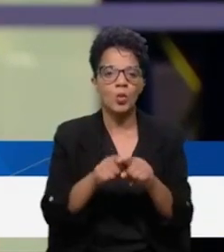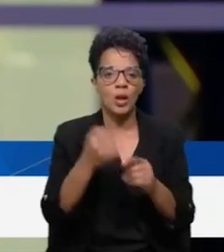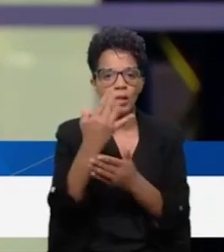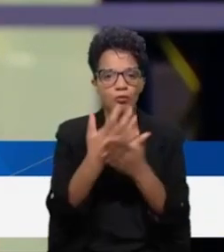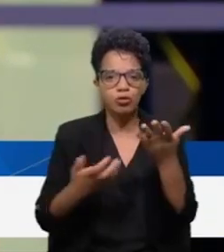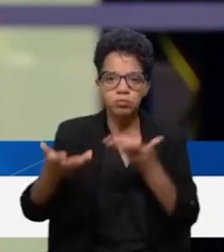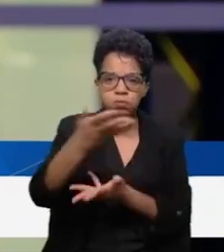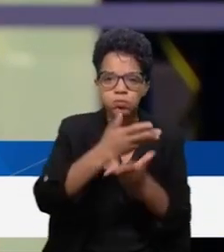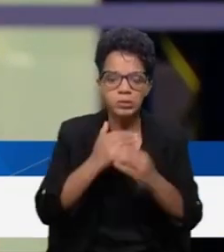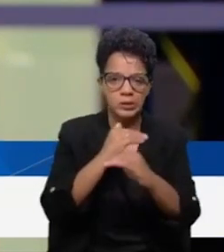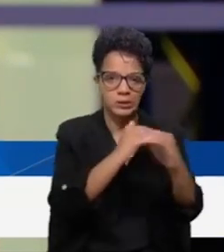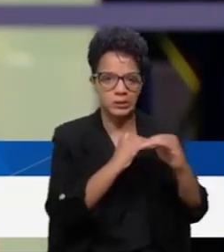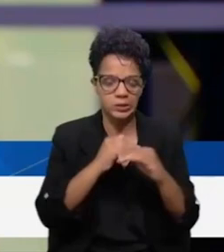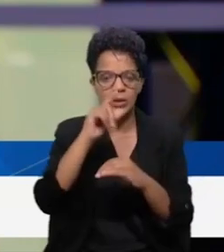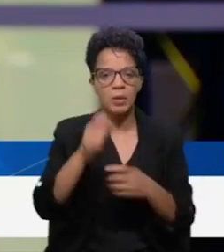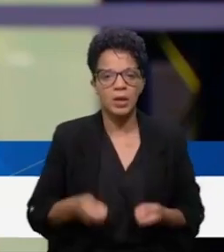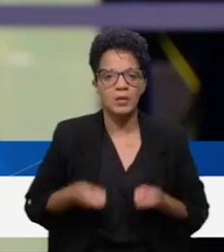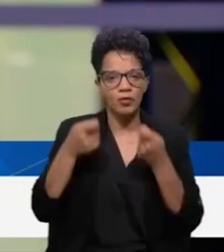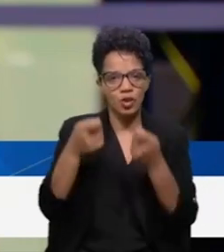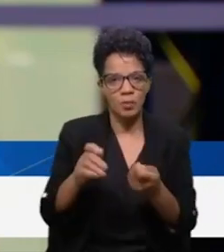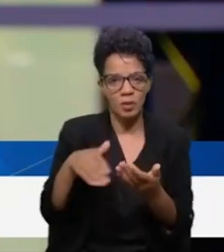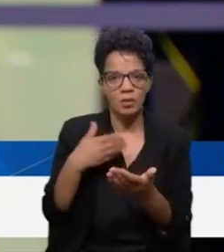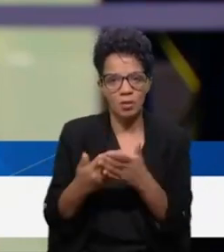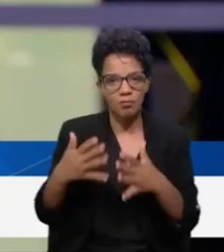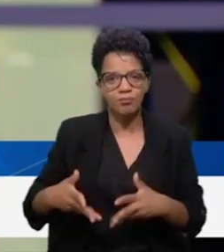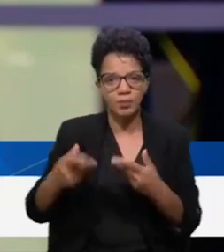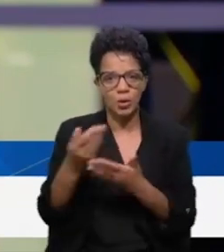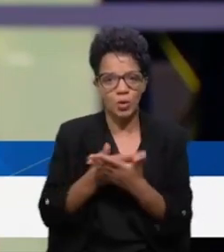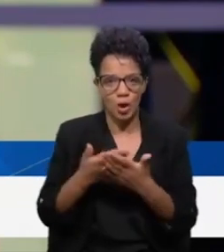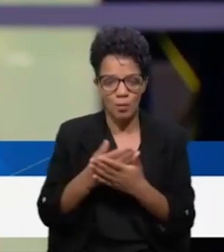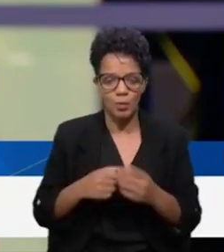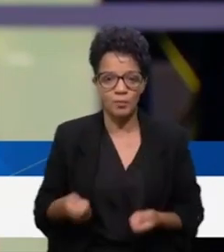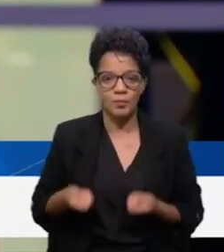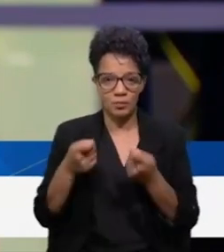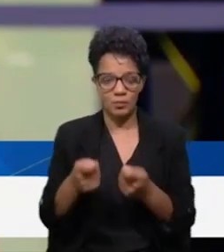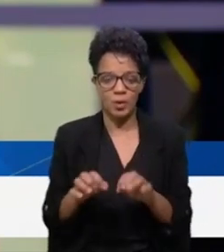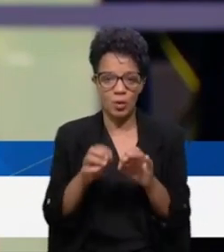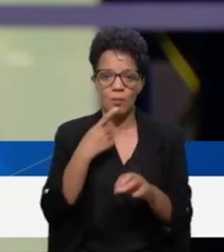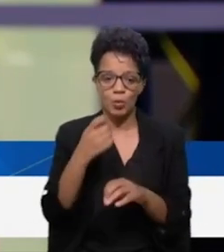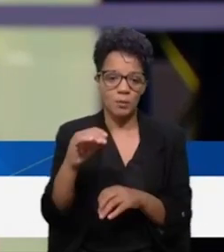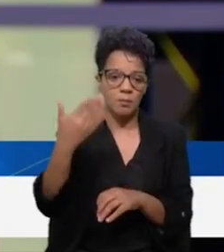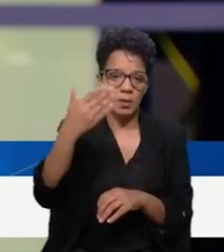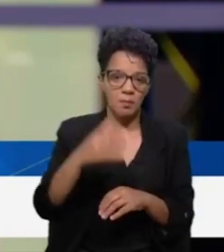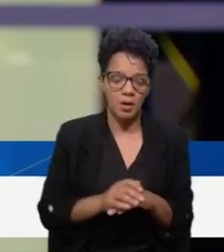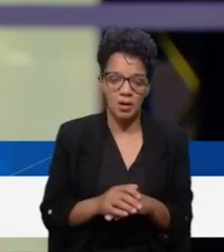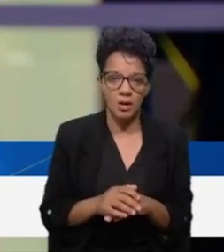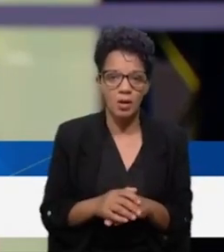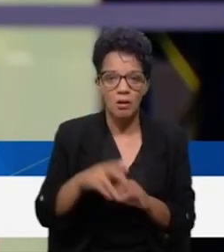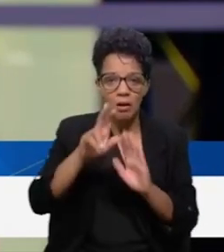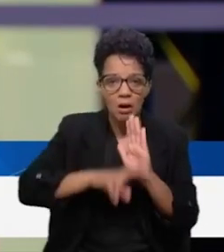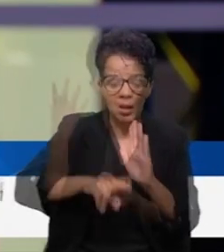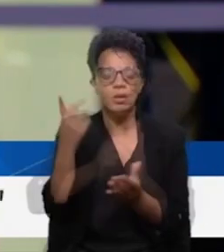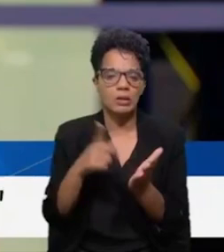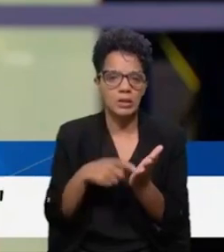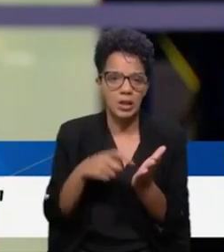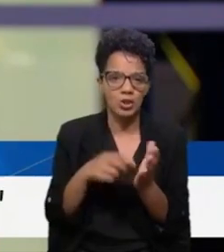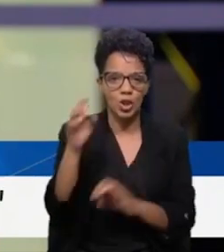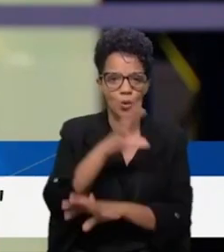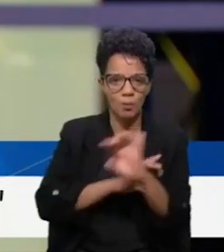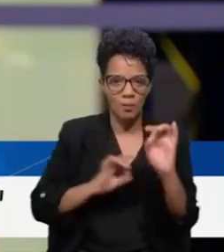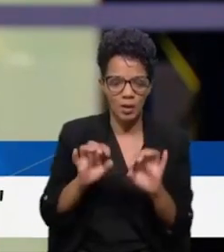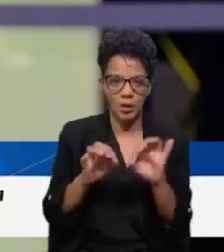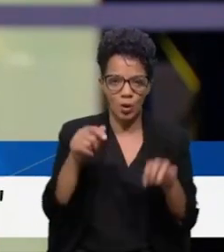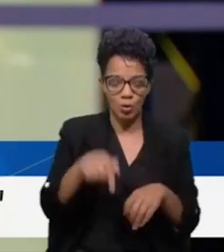da segunda parte, tem que haver um investimento para também haver desenvolvimento económico. E este investimento, voltamos à primeira pergunta, não pode acontecer com estas regras orçamentais. O LIVRE não é